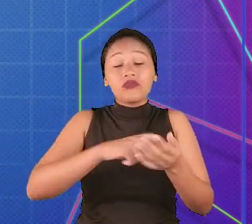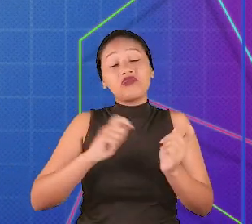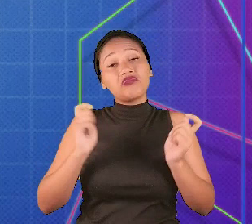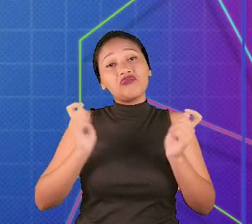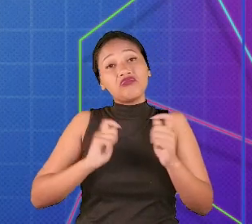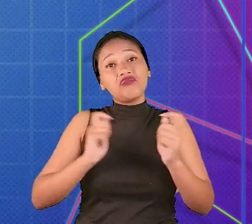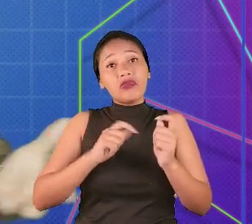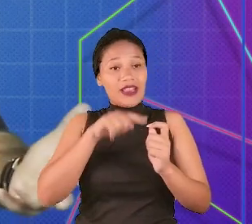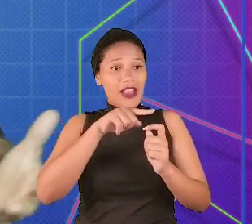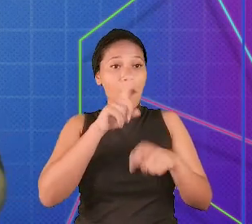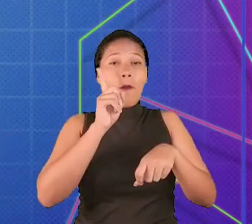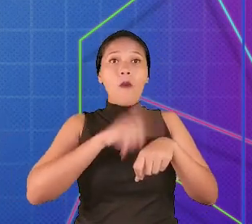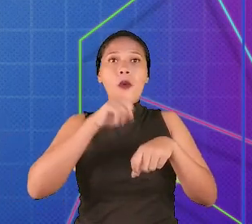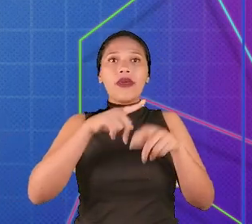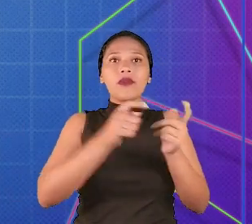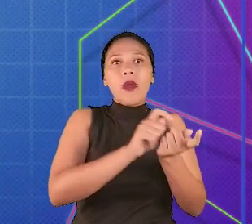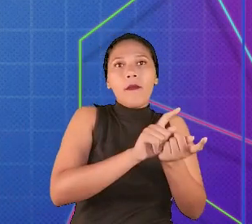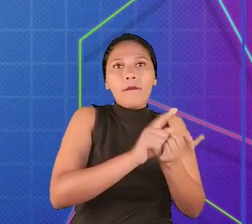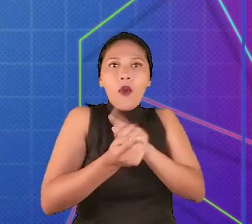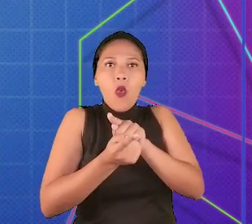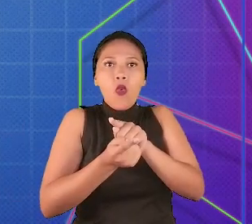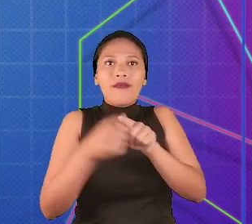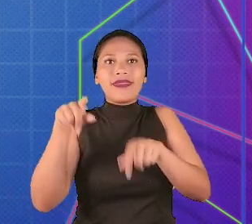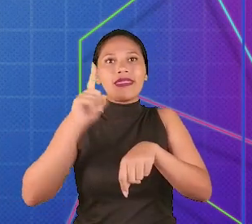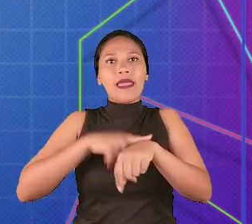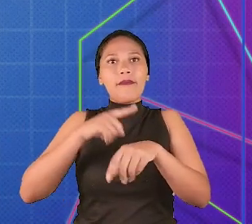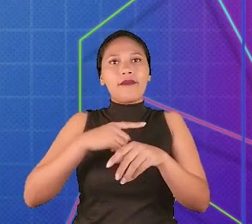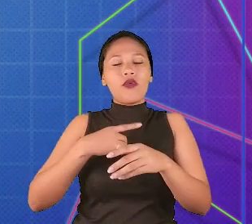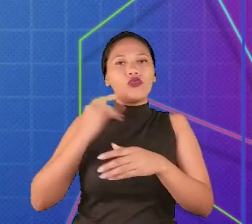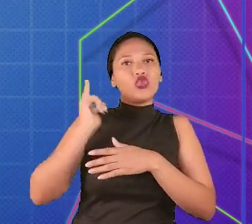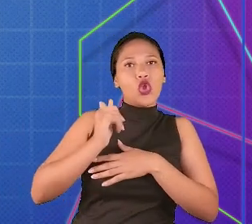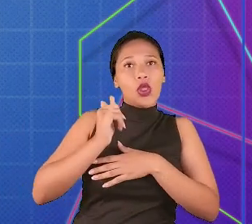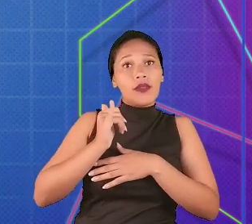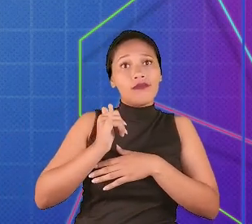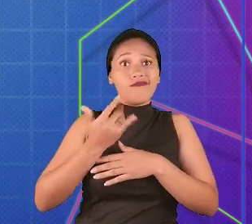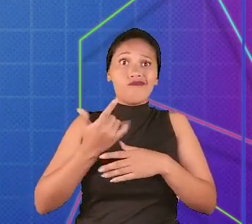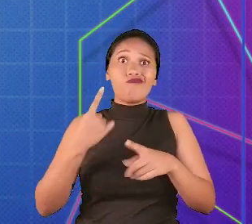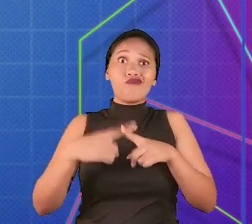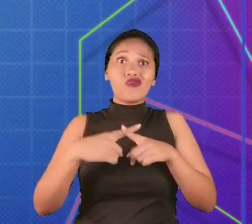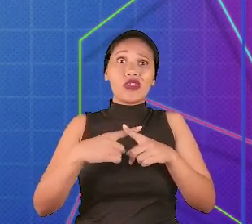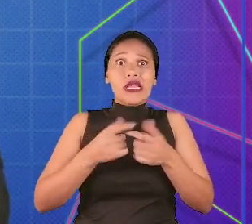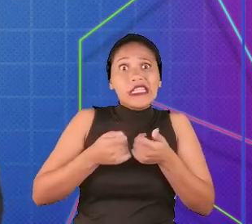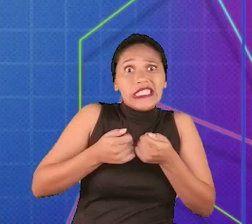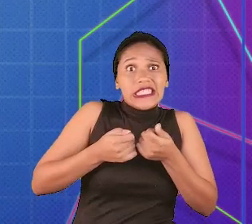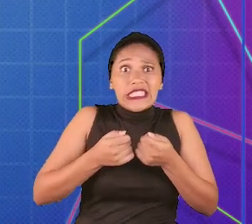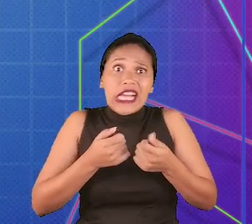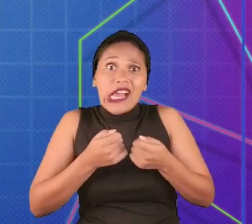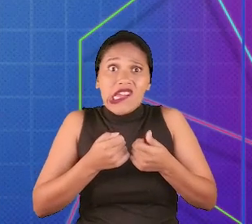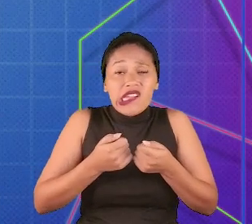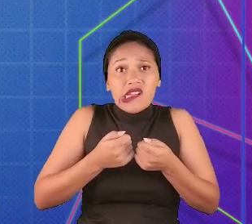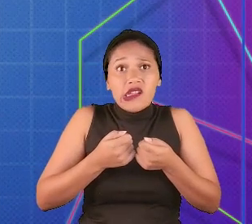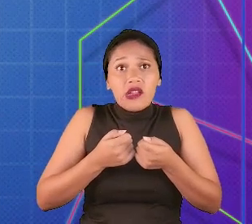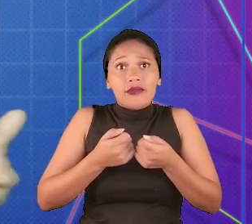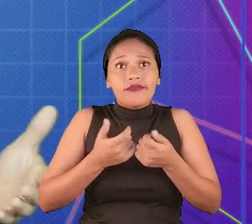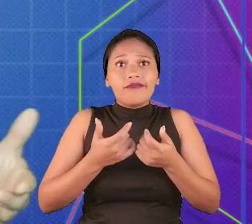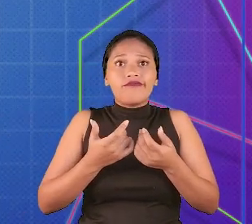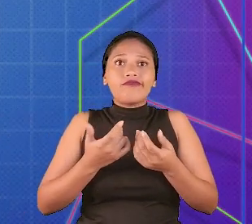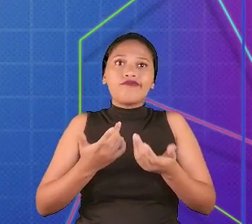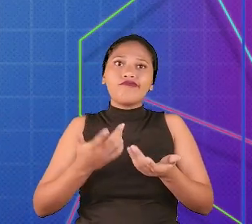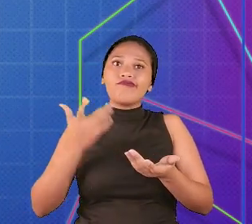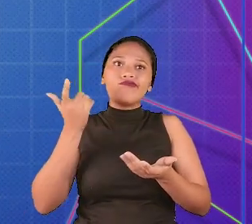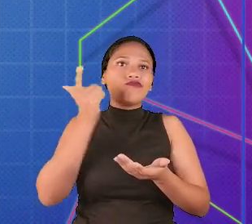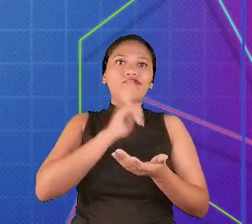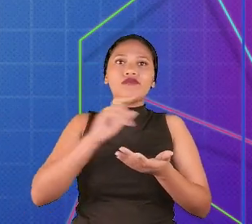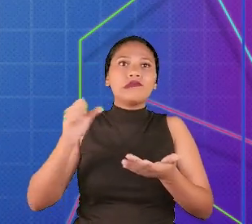poderia facilmente ser um ponto de virada em uma narrativa, já que impediu que a Mariazinha atingisse naquele momento seu objetivo, que era